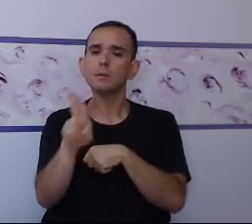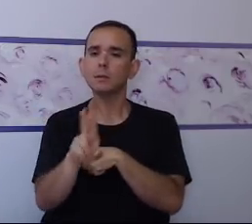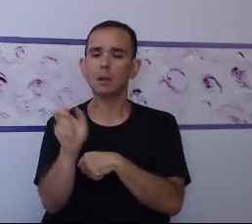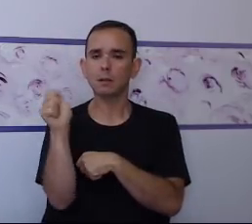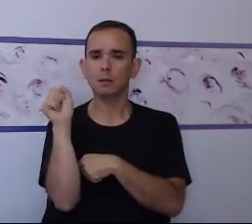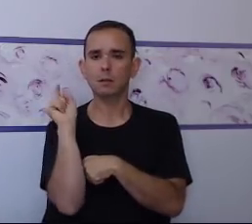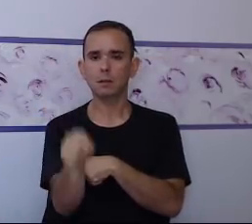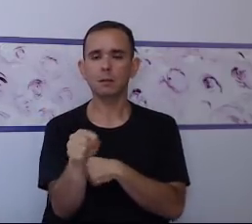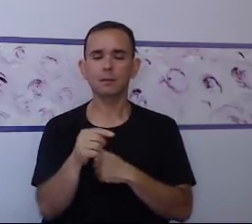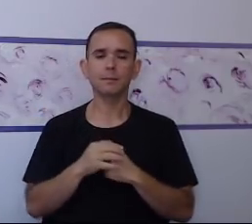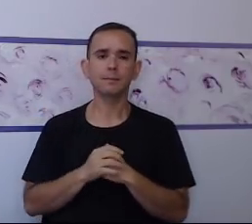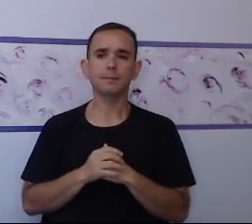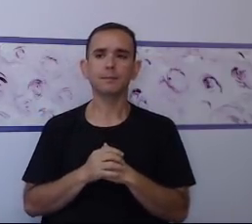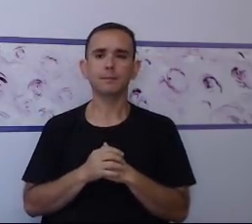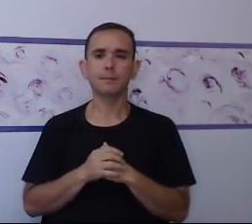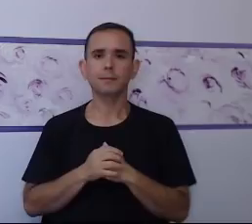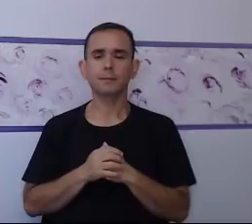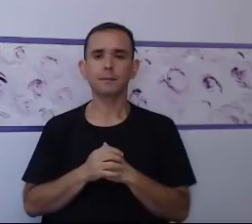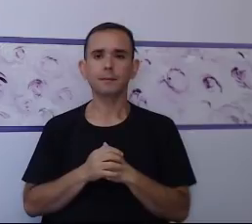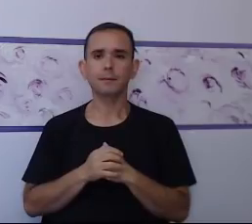ela.